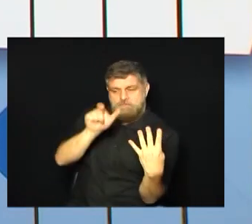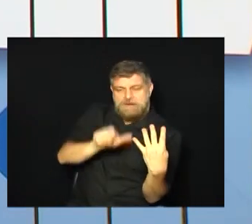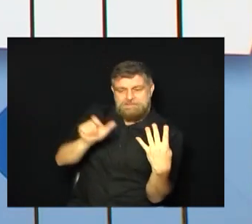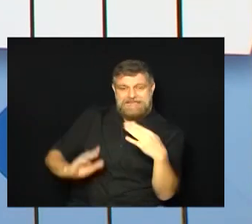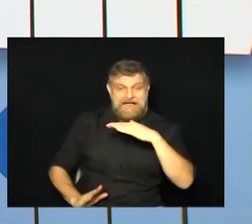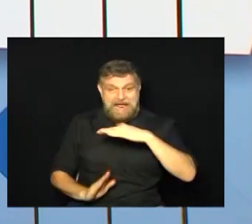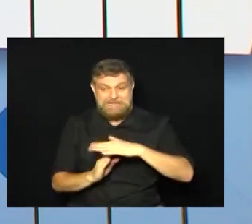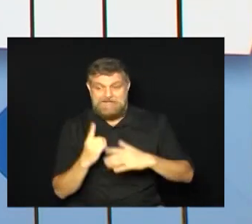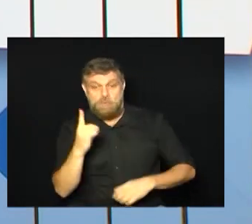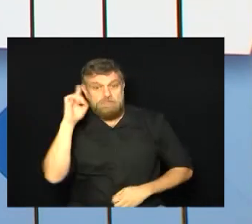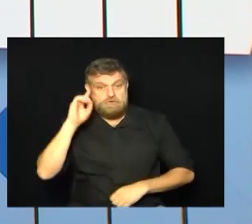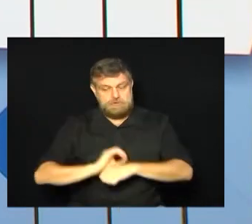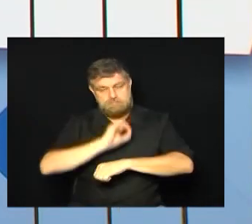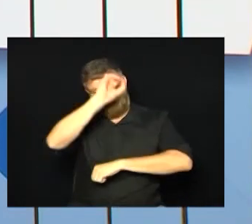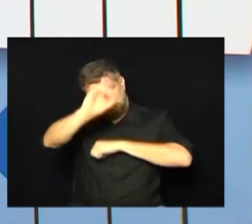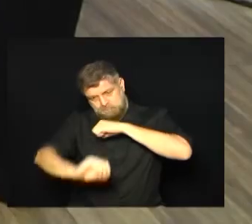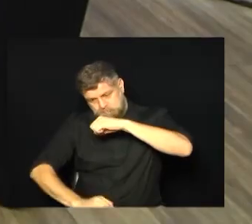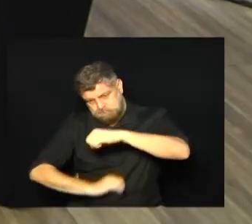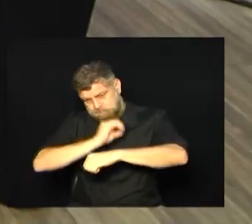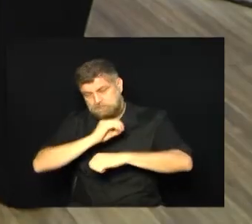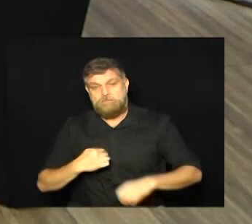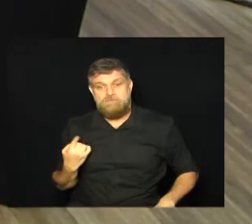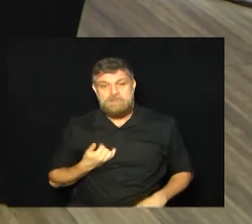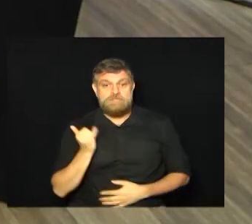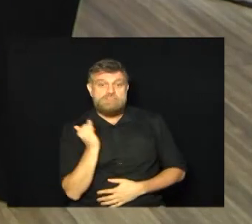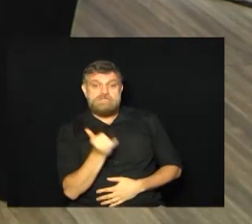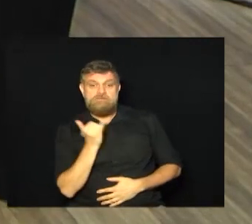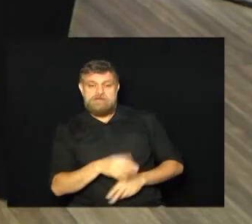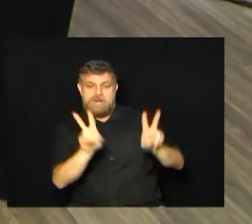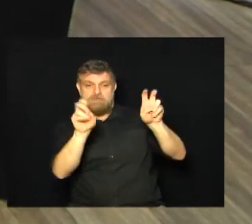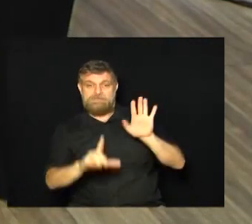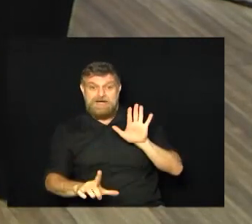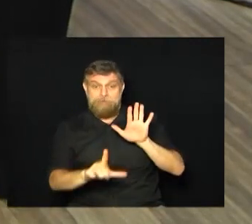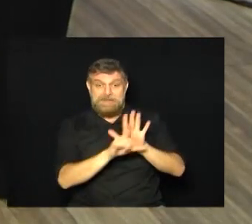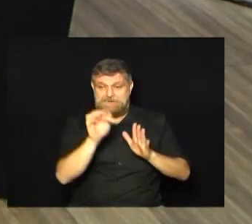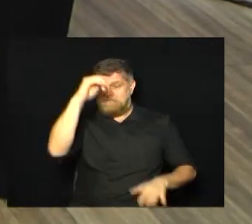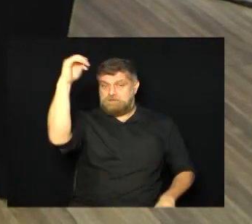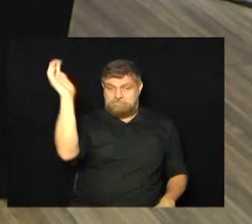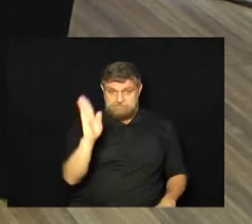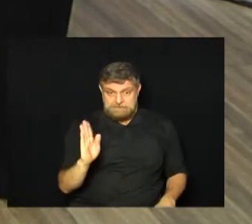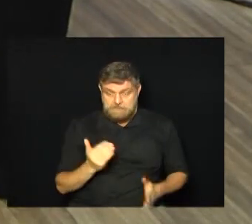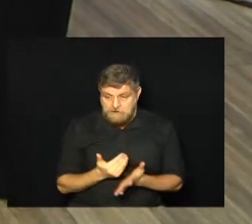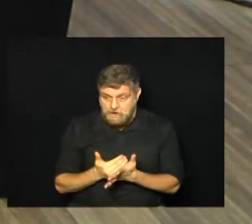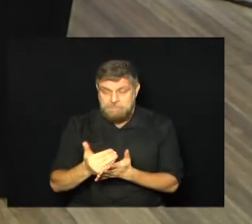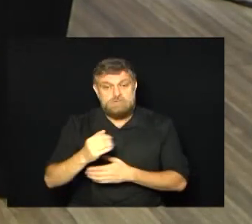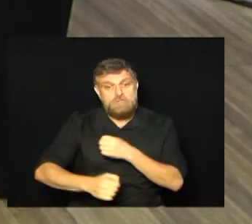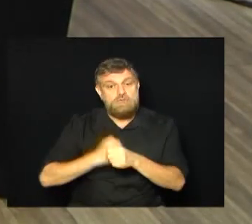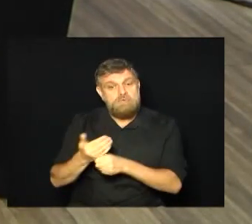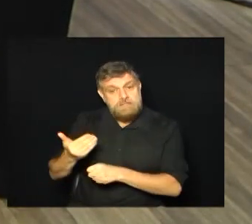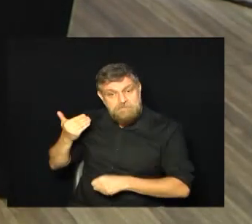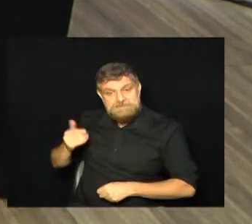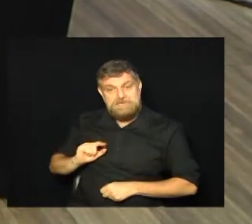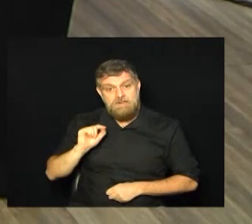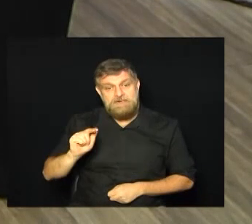até 24 horas. Mina Abreu, a gente fala agora sobre uma lei federal que entrou em vigor no ano passado, que é